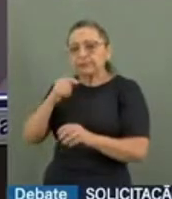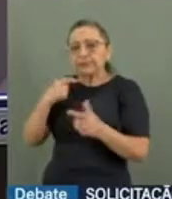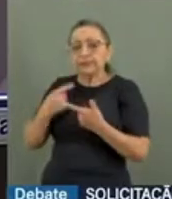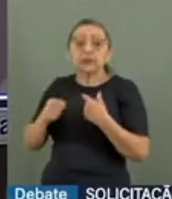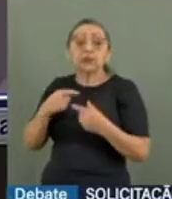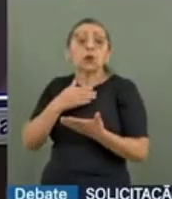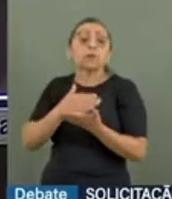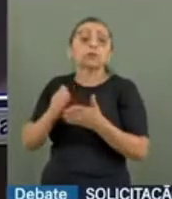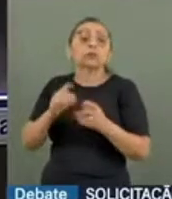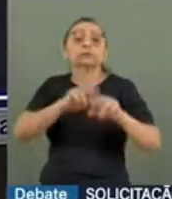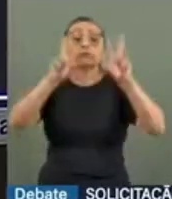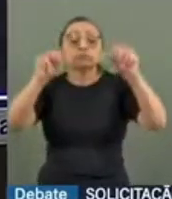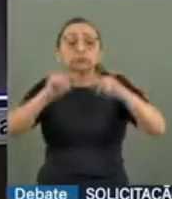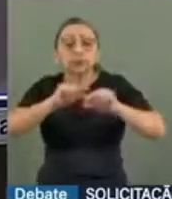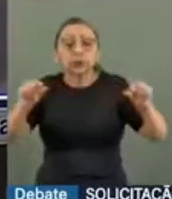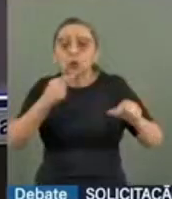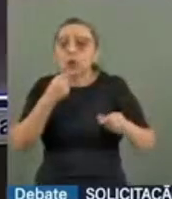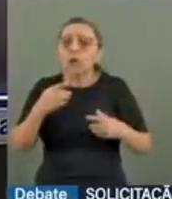ser chamados muito